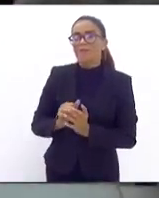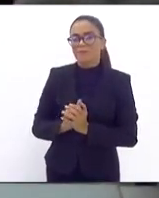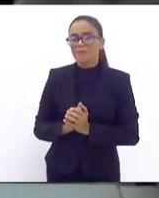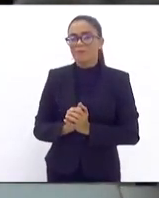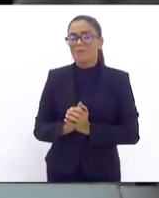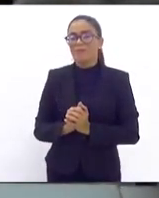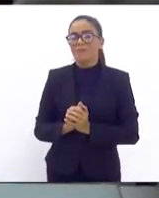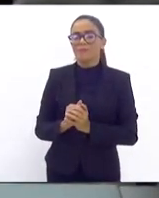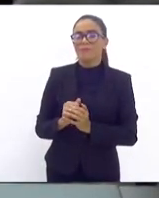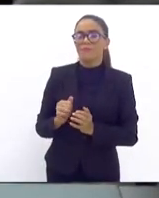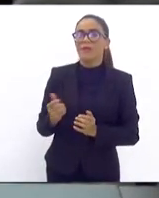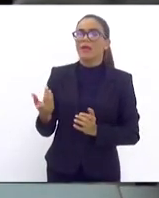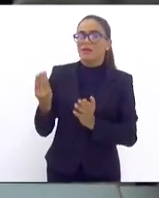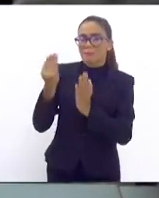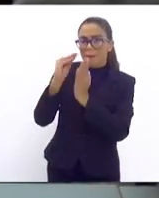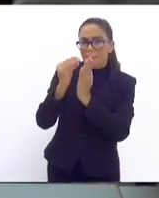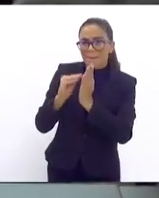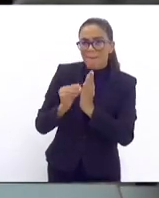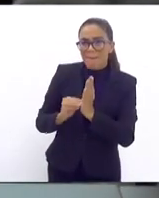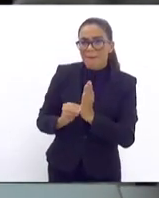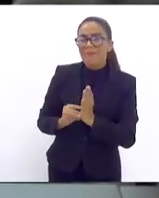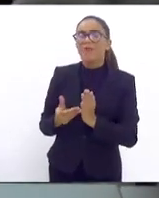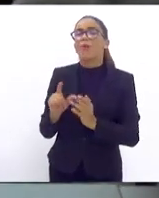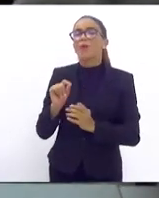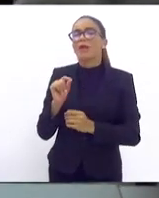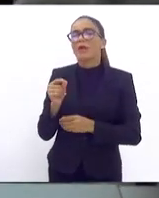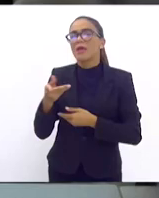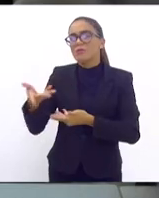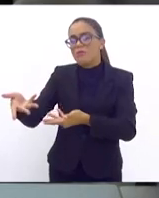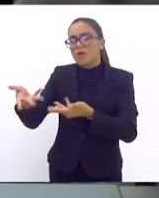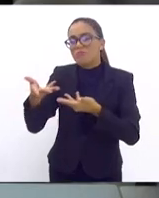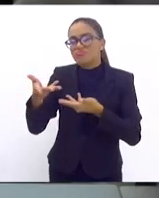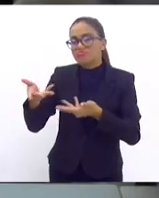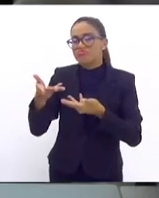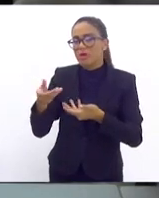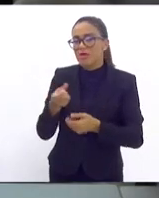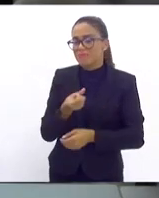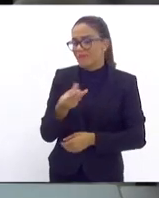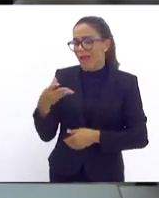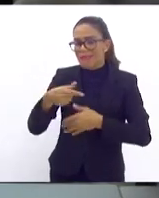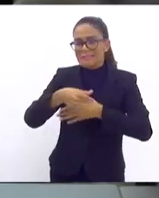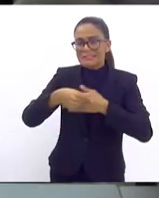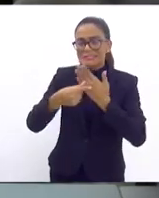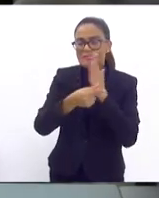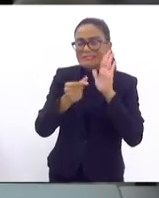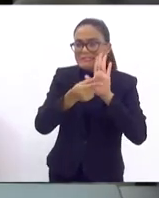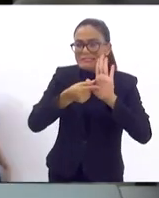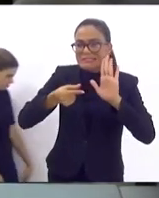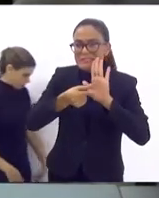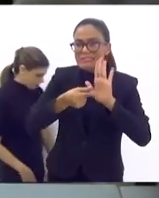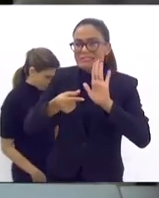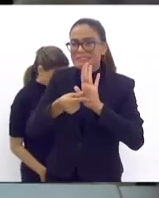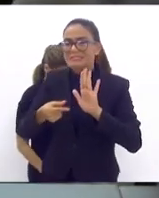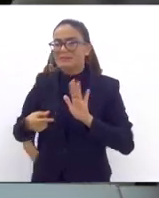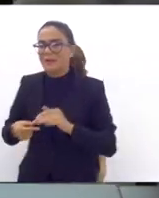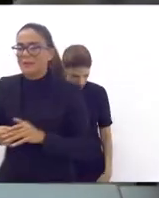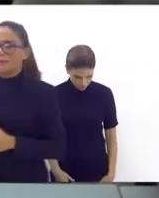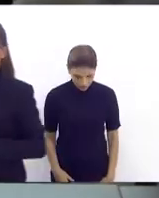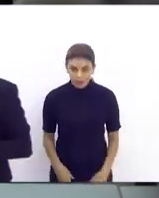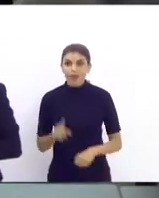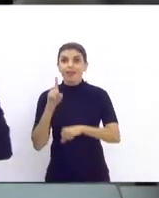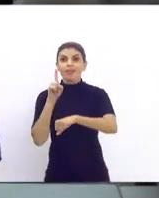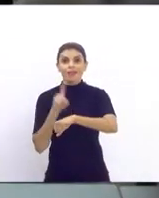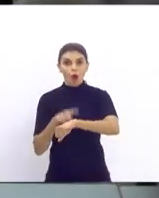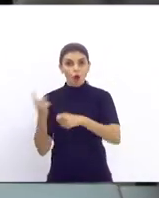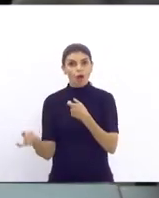projeto irá a plenário, receberá pelo menos uma dúzia de emendas, eu estou chutando, né, uma dúzia de emendas, e na hora